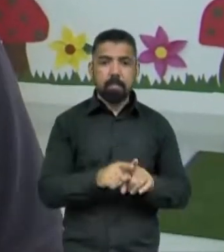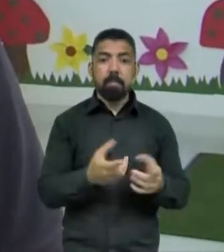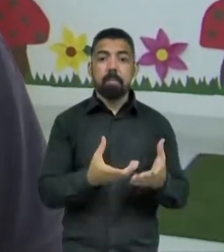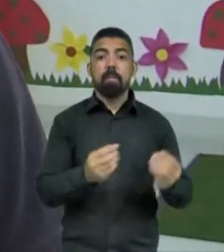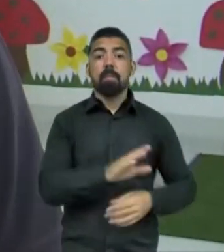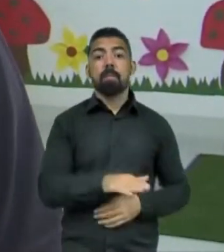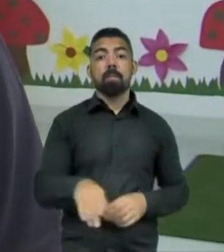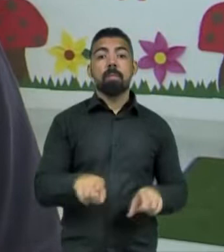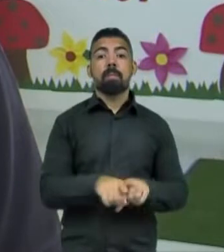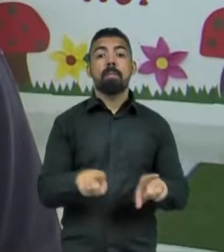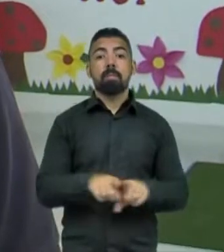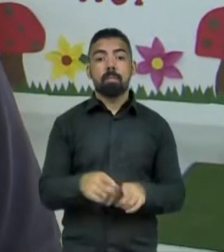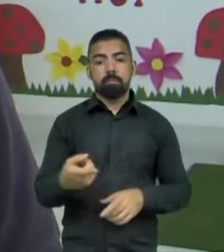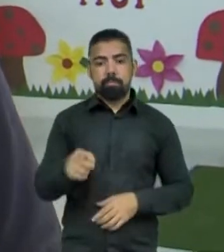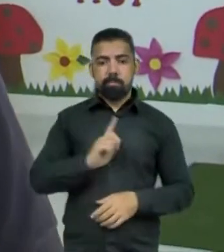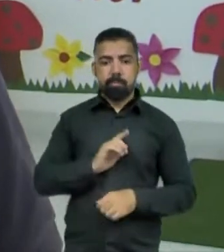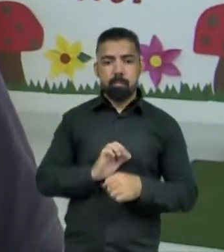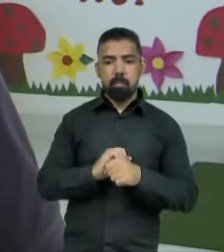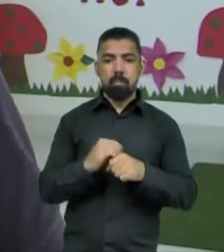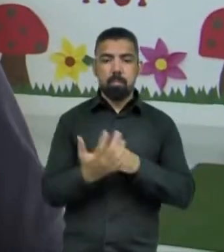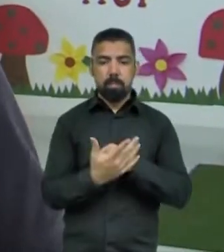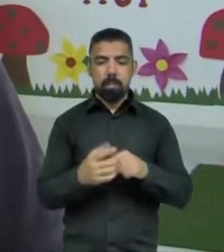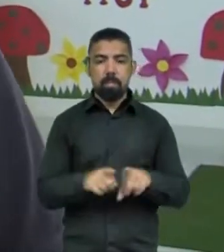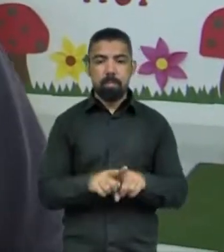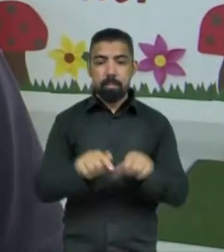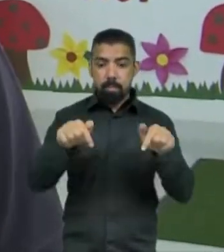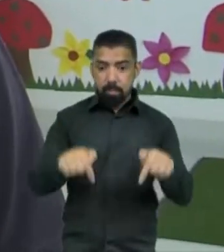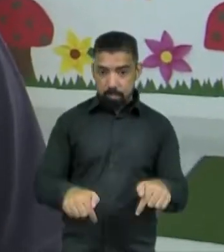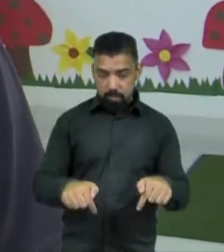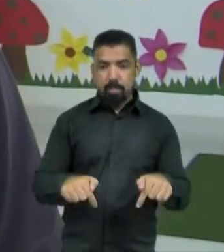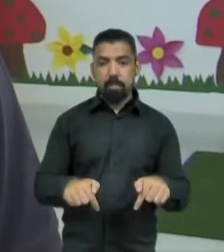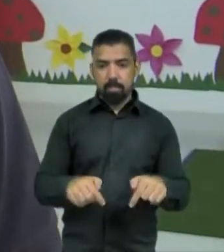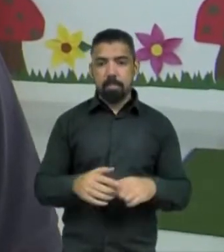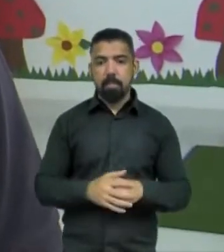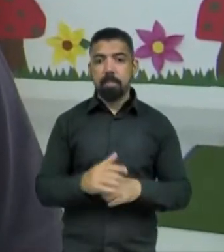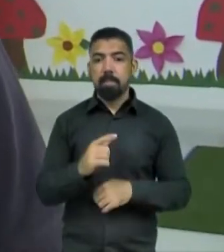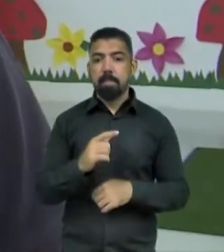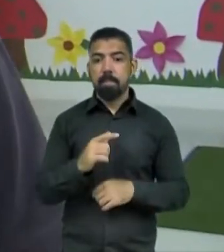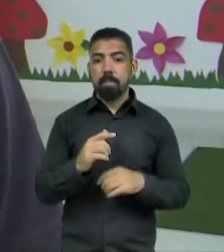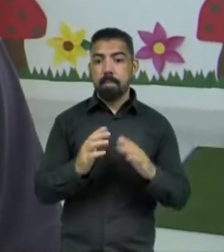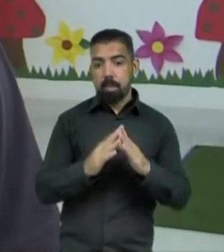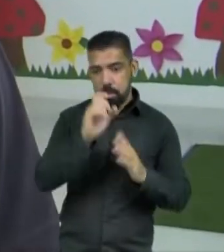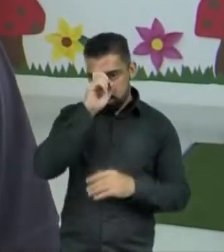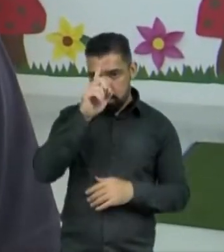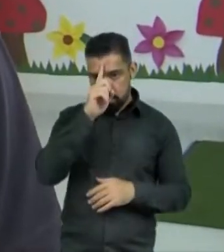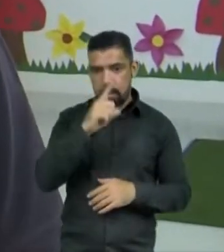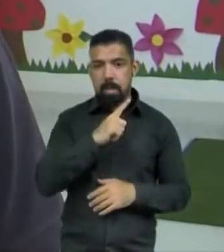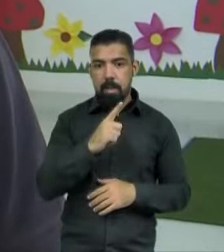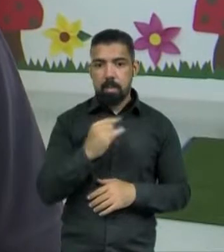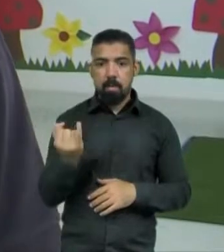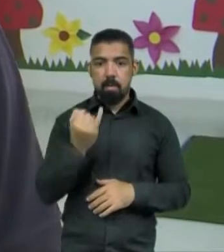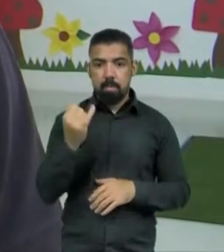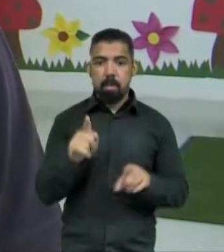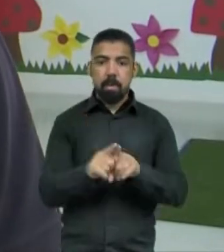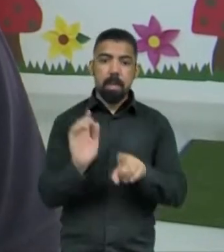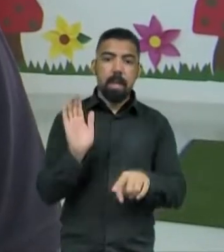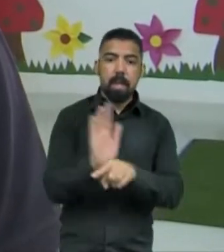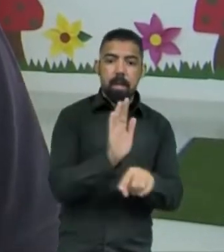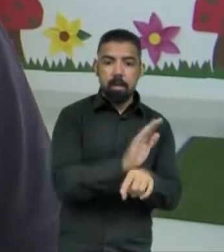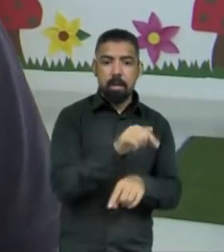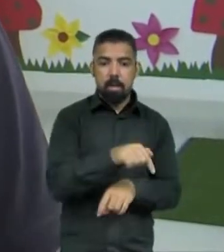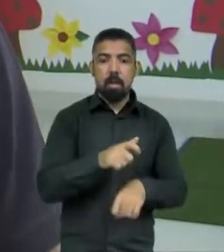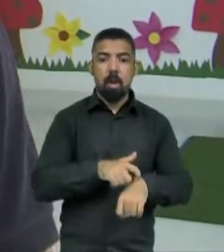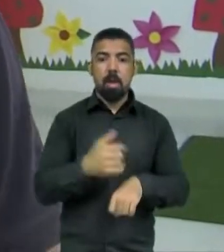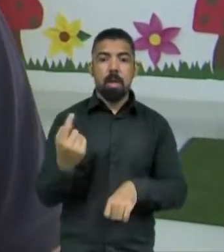também pegaram Covid, né? Então, esse hospital ele teve uma importância muito grande, de extrema importância para a nossa cidade nesse momento difícil, né?